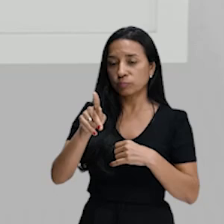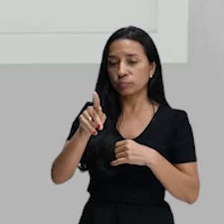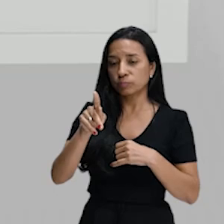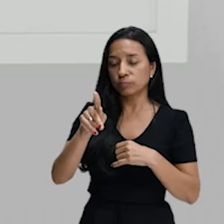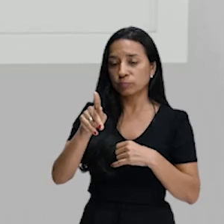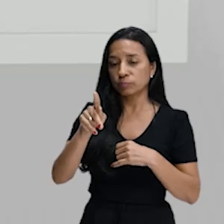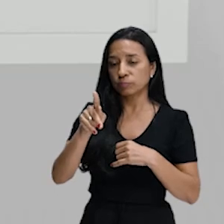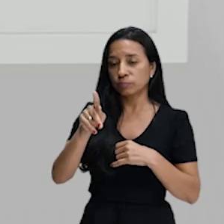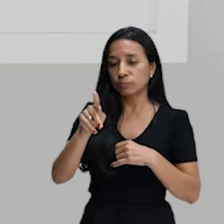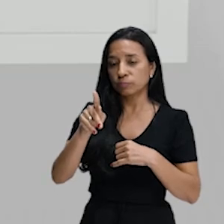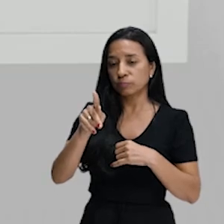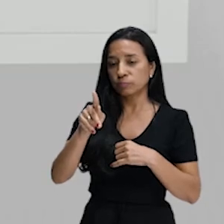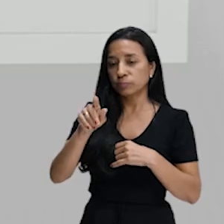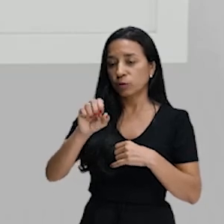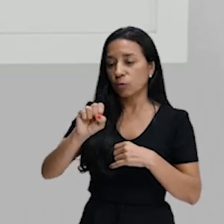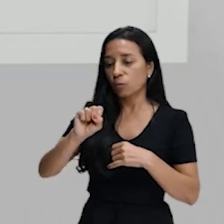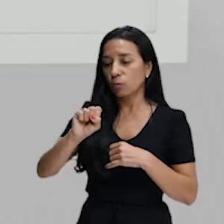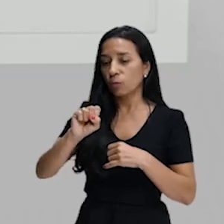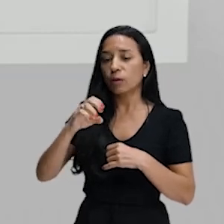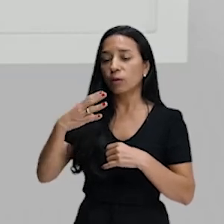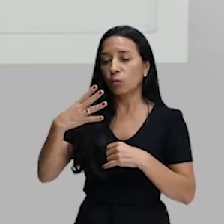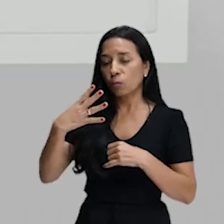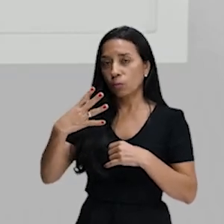aí a 4 centímetros